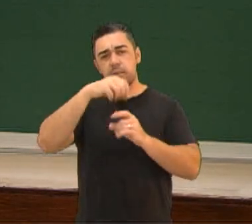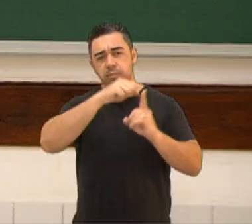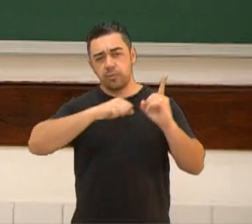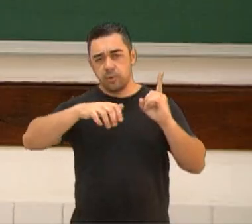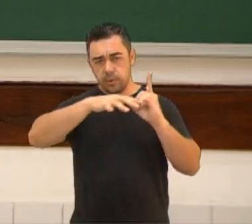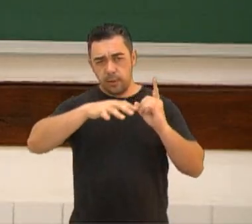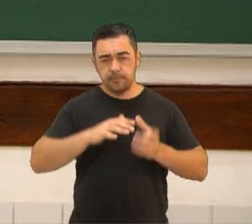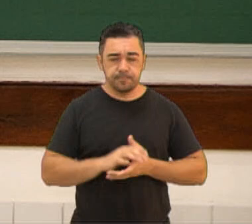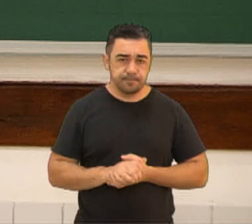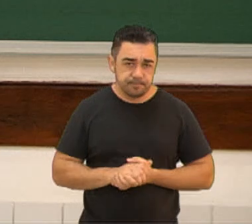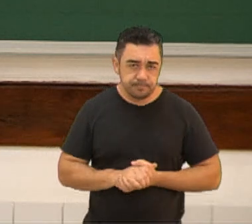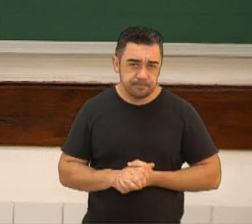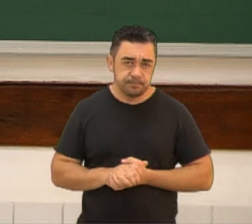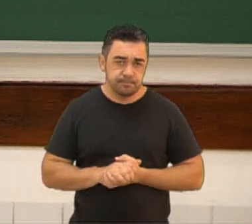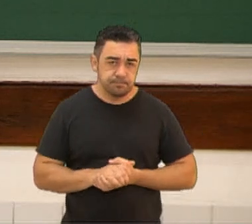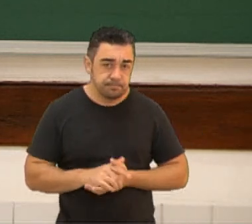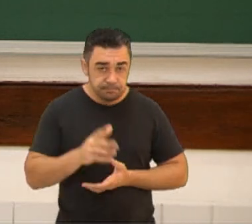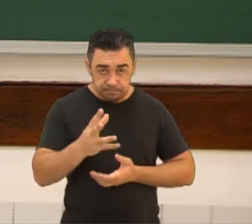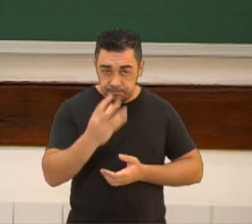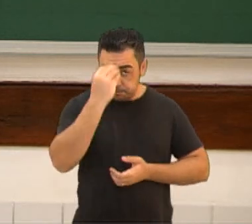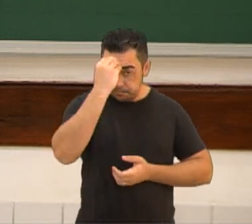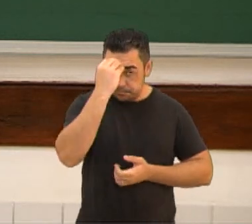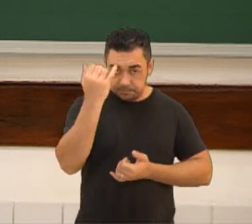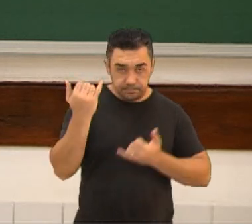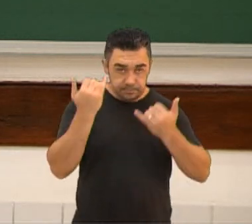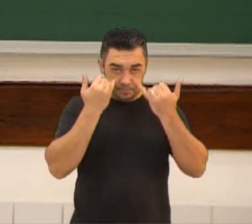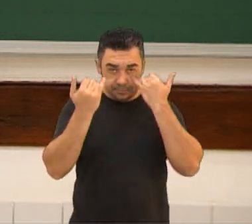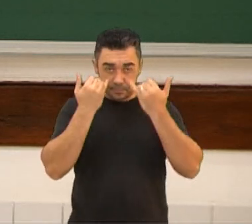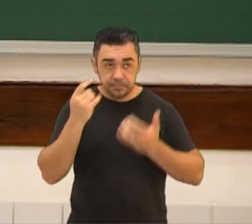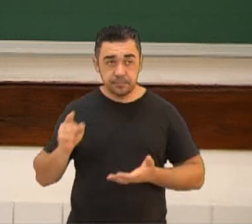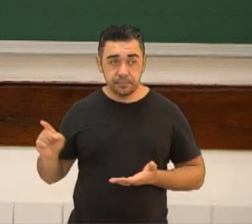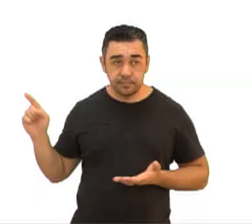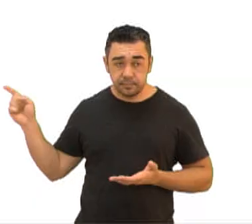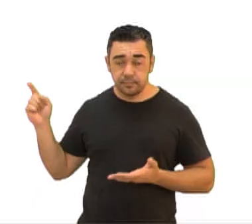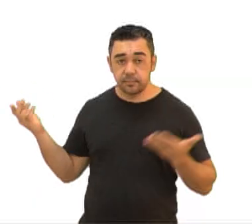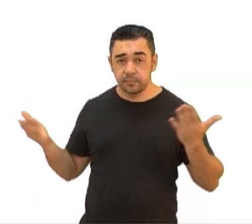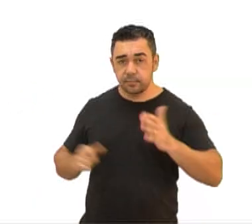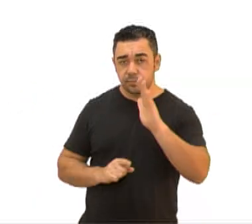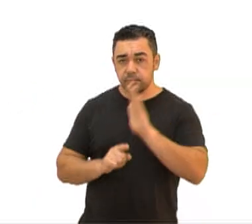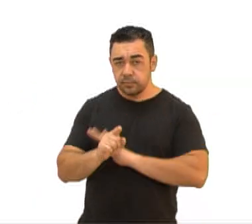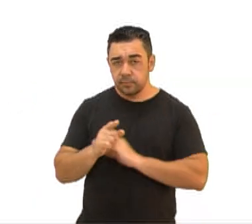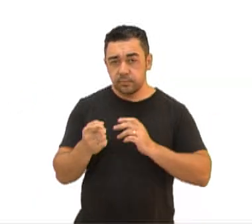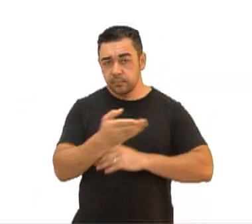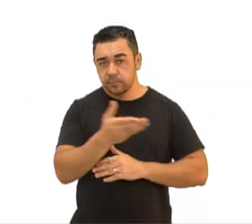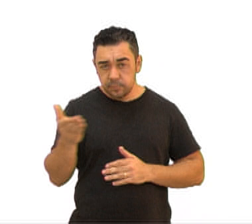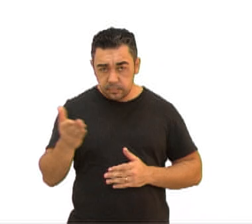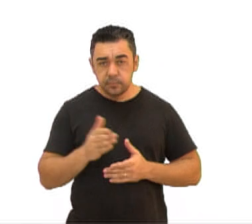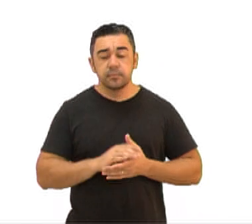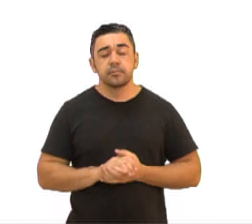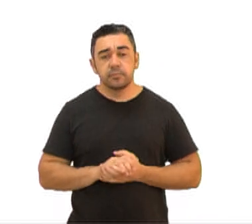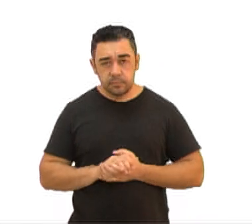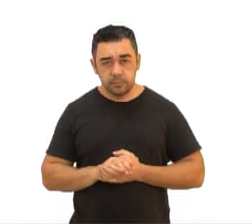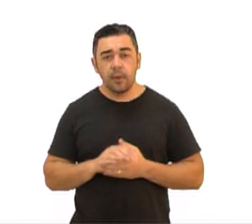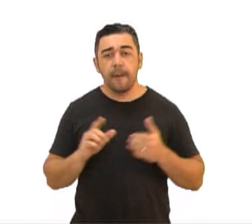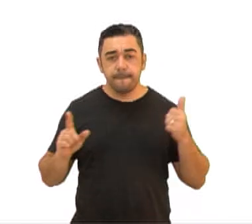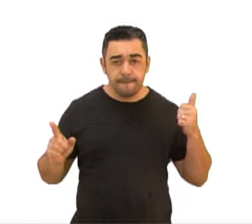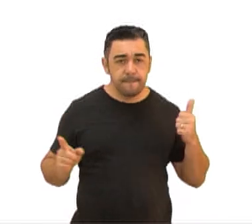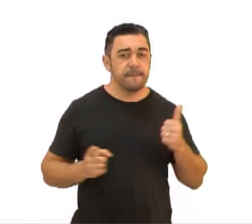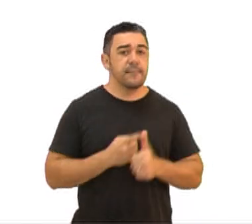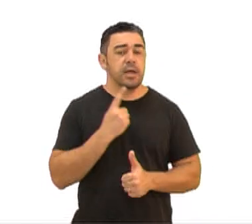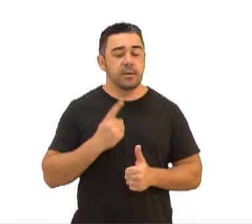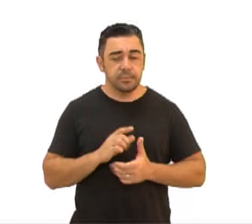né? Guardando essa informação importante, a gente, então, vai aqui partir para a nossa